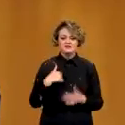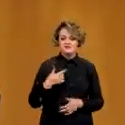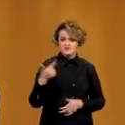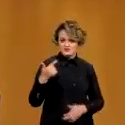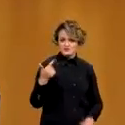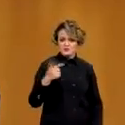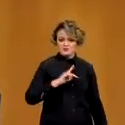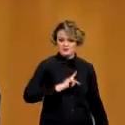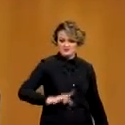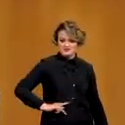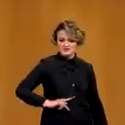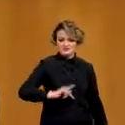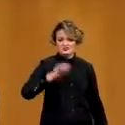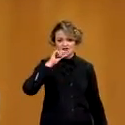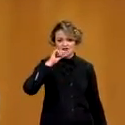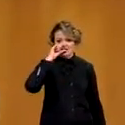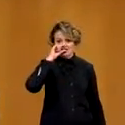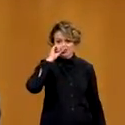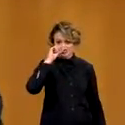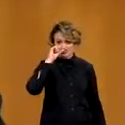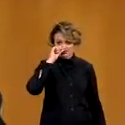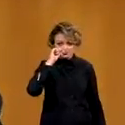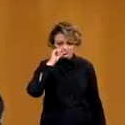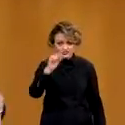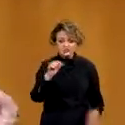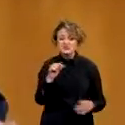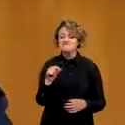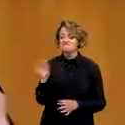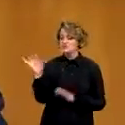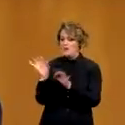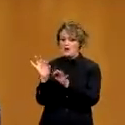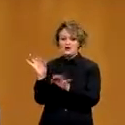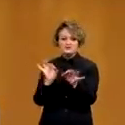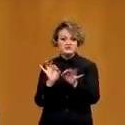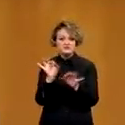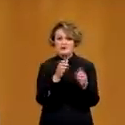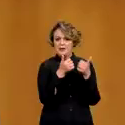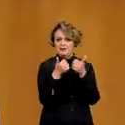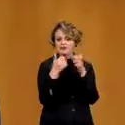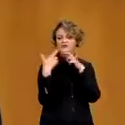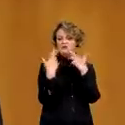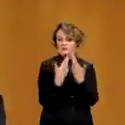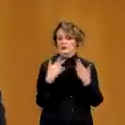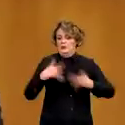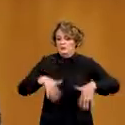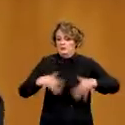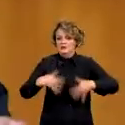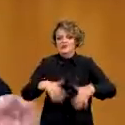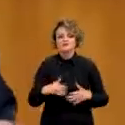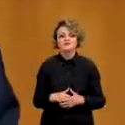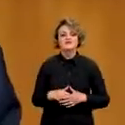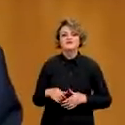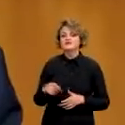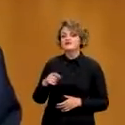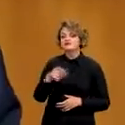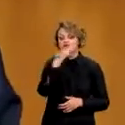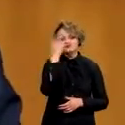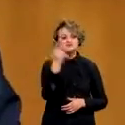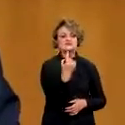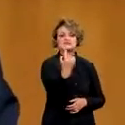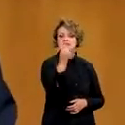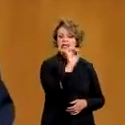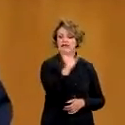o companheiro presidente Geraldo Alckmin, que coordenou uma belíssima reunião. Falaram todos que tinham que